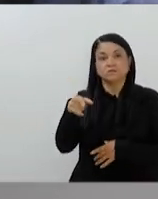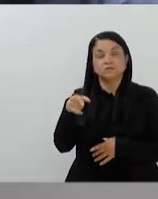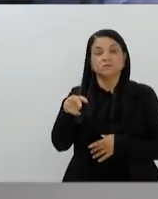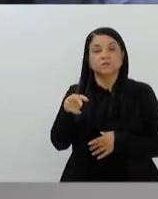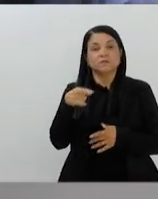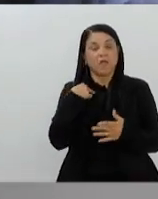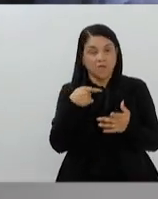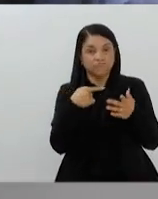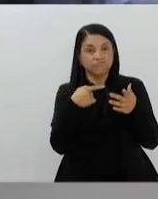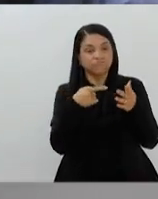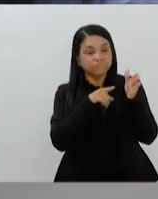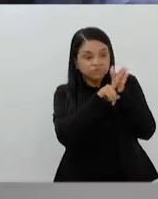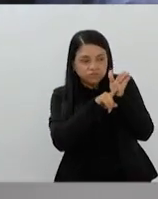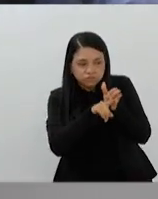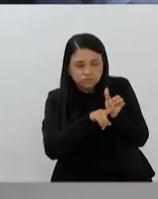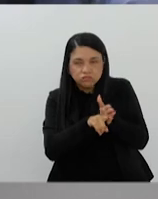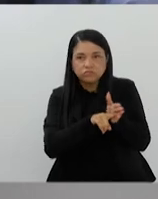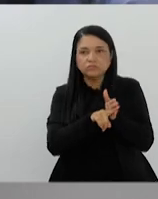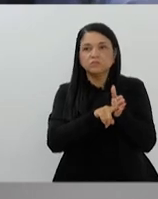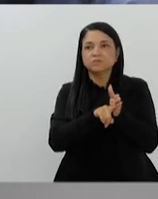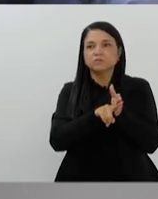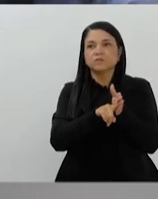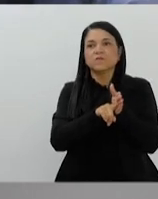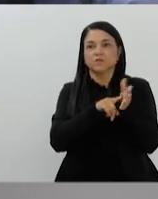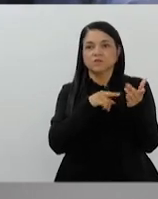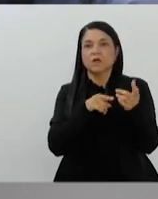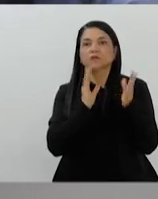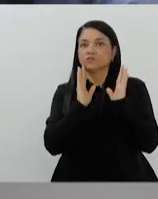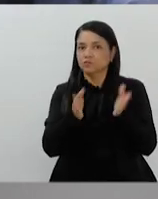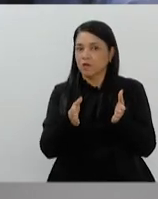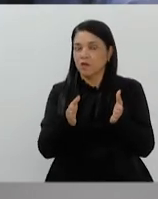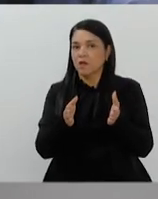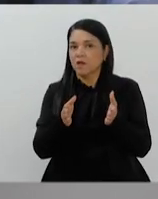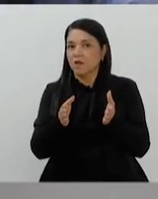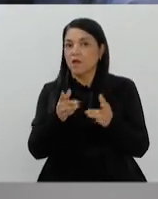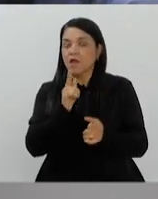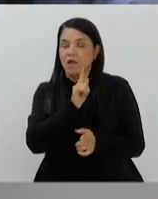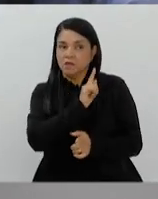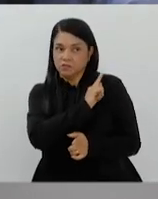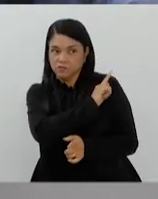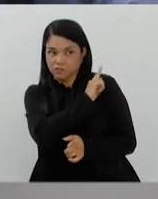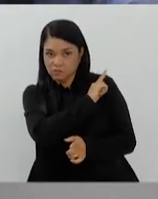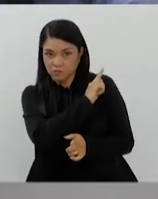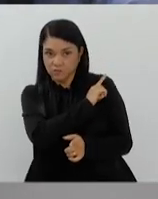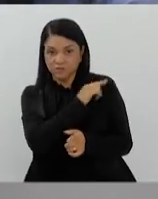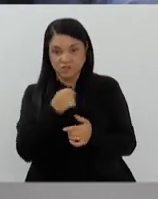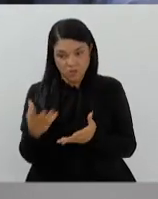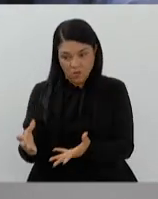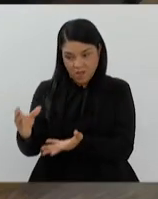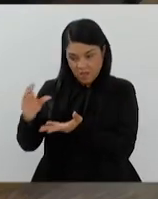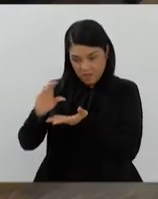indícios sim isso isso tá vão ser investigados mas hoje a gestão a partir do momento que não recebe de volta o relatório dessas